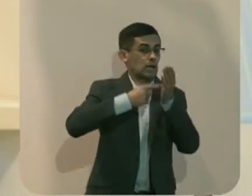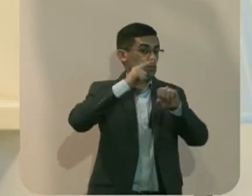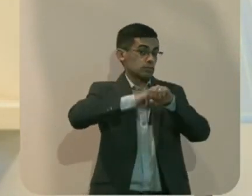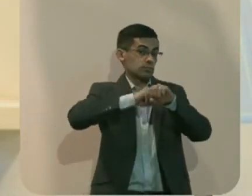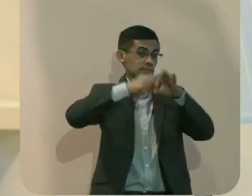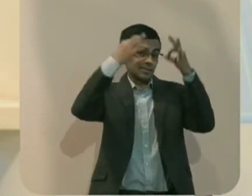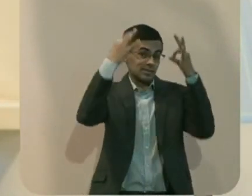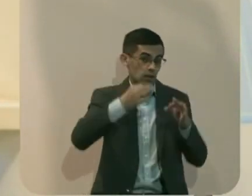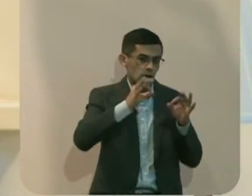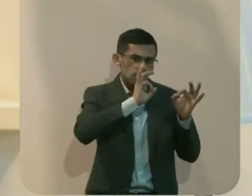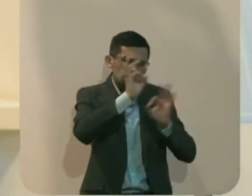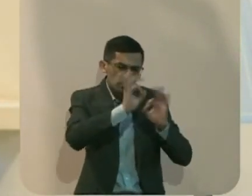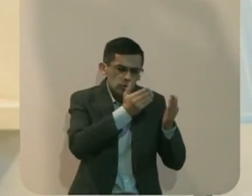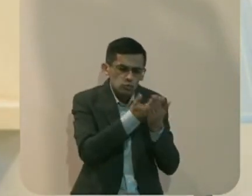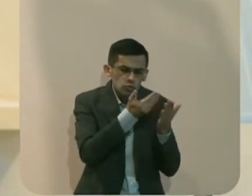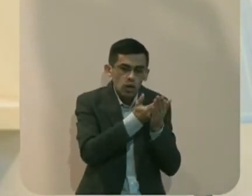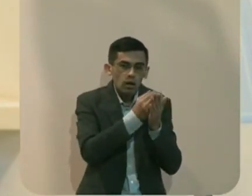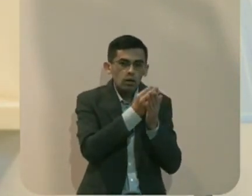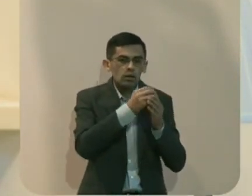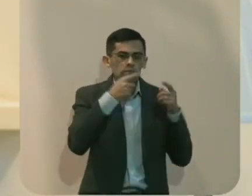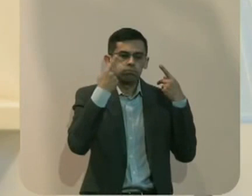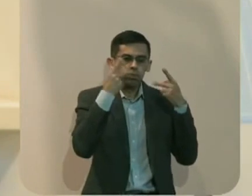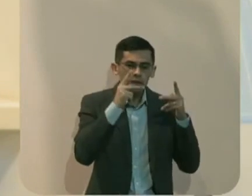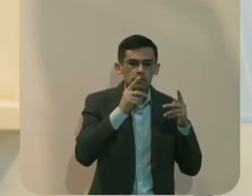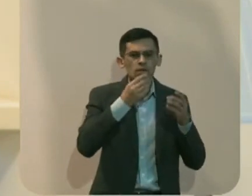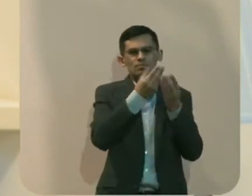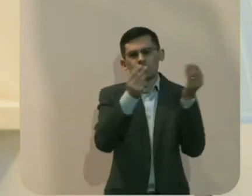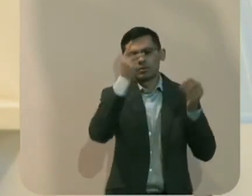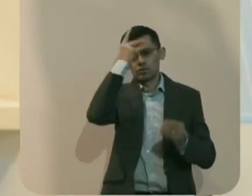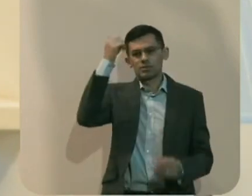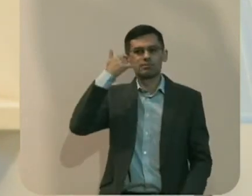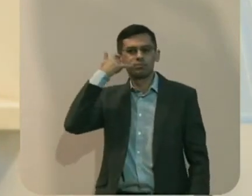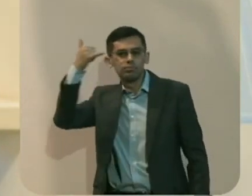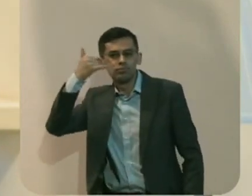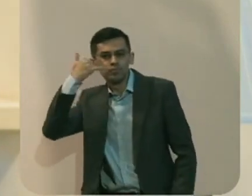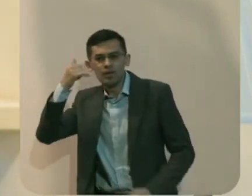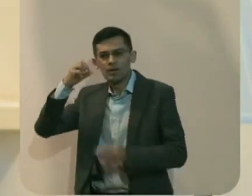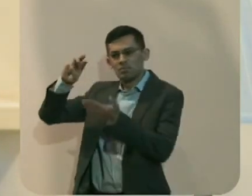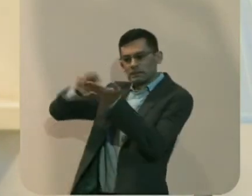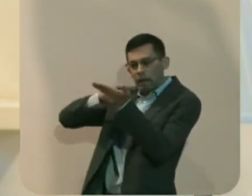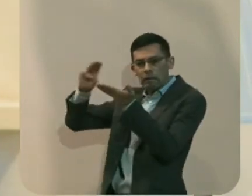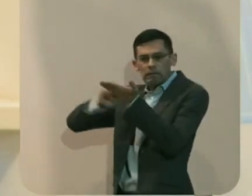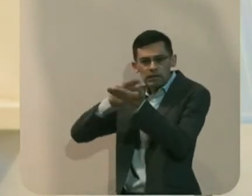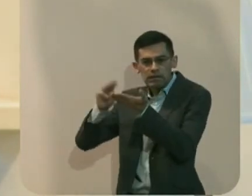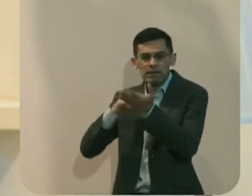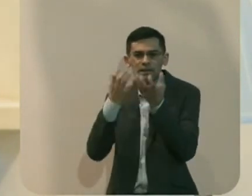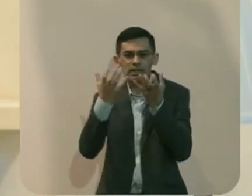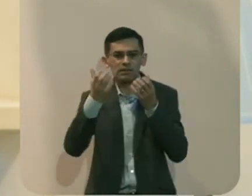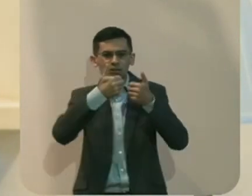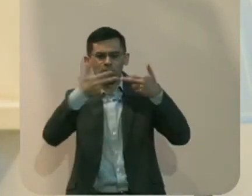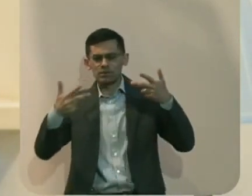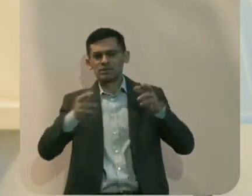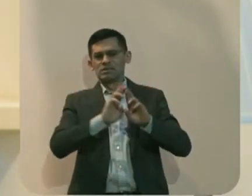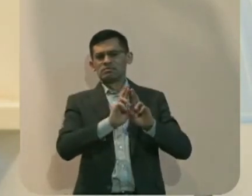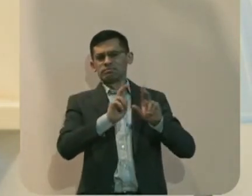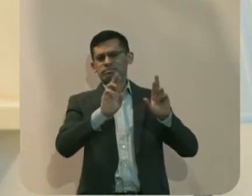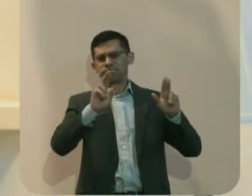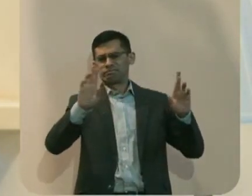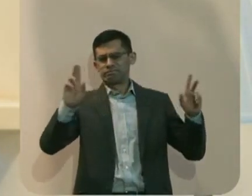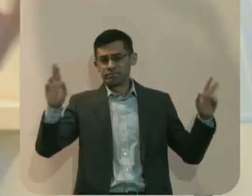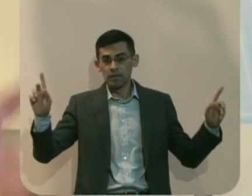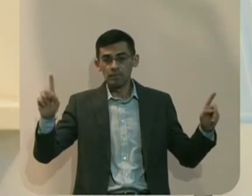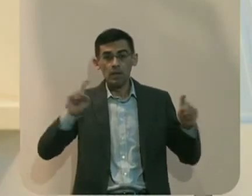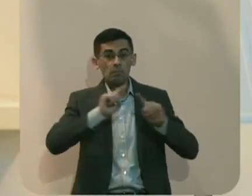estava marcado para preparar o sermão, entrou tanta gente em ligação, pessoas falando, pessoas querendo resolver uma situação e outra.